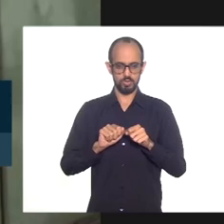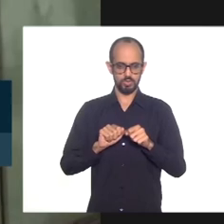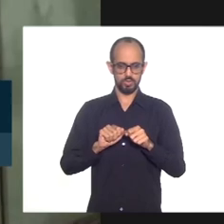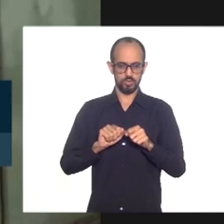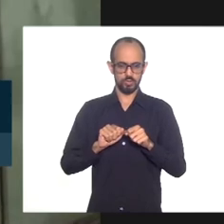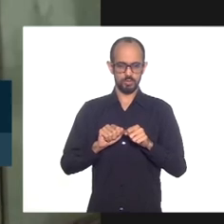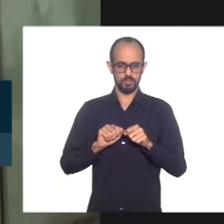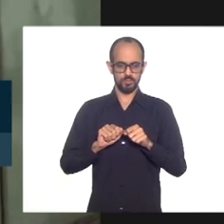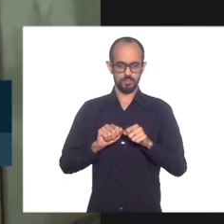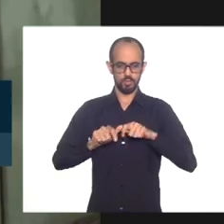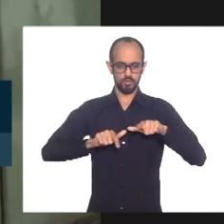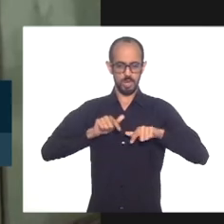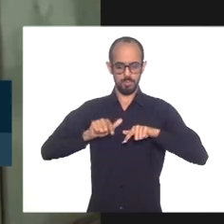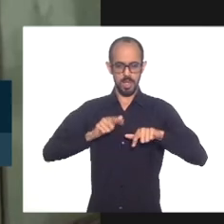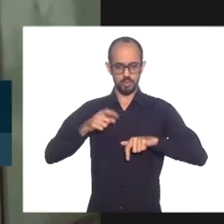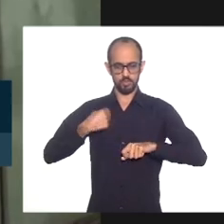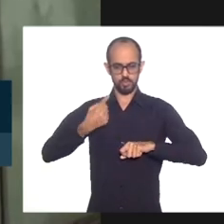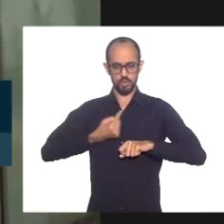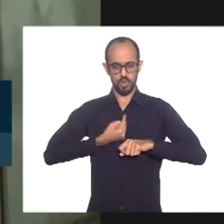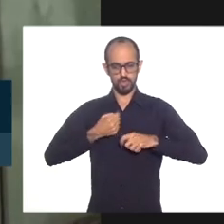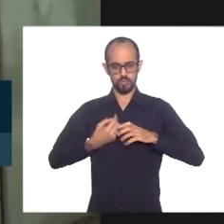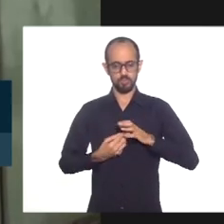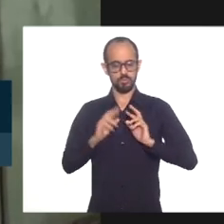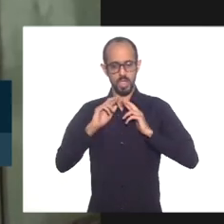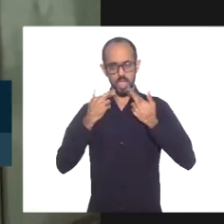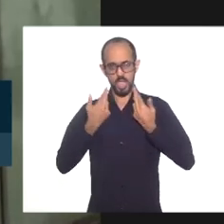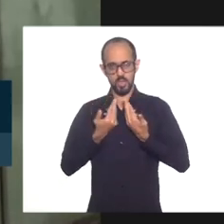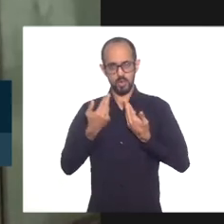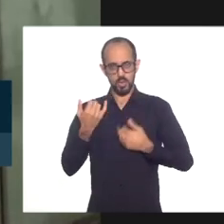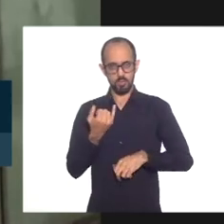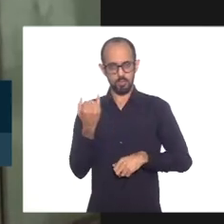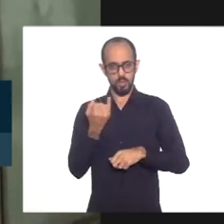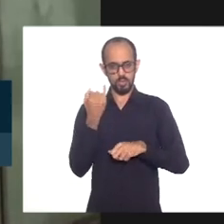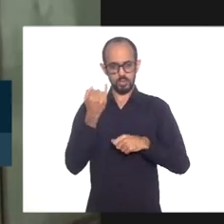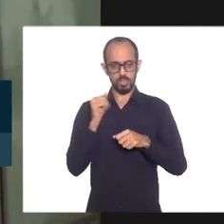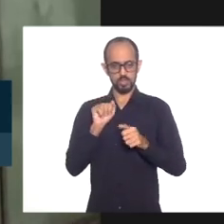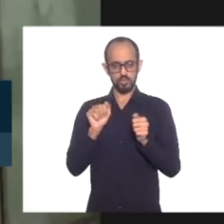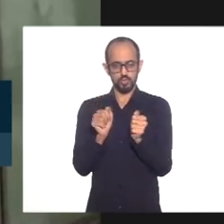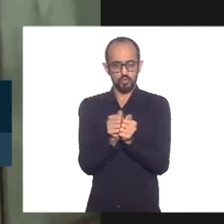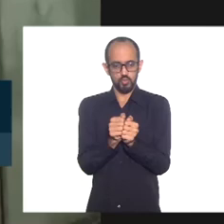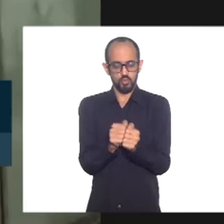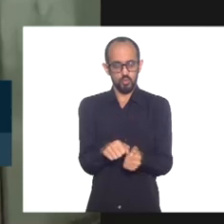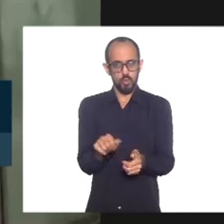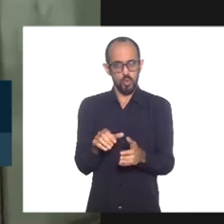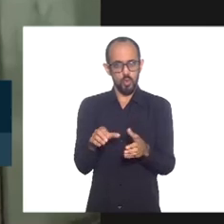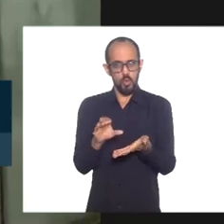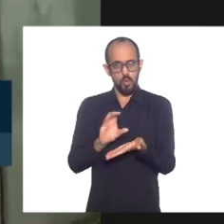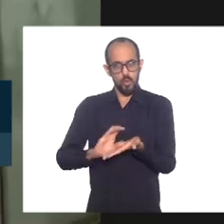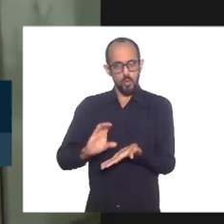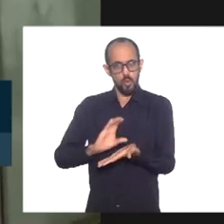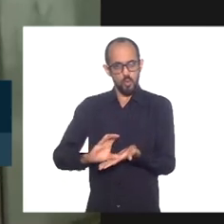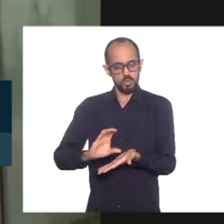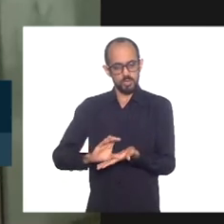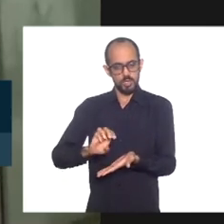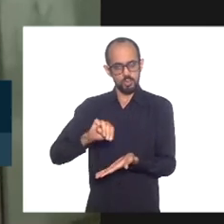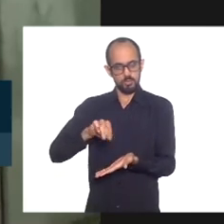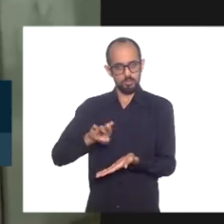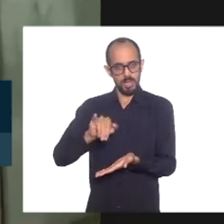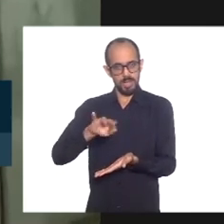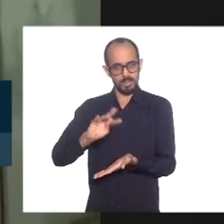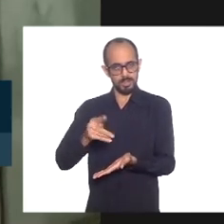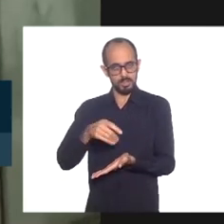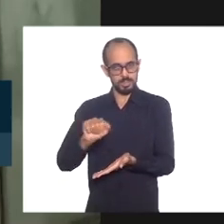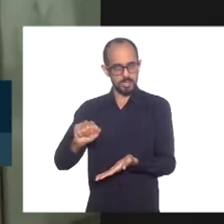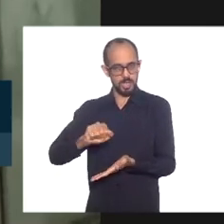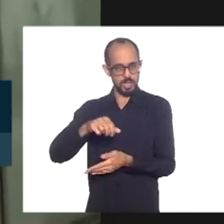vem desempenhando, também uma reunião bastante interessante com o conselho diretor do Fundo de Marinha Mercante.